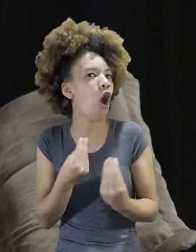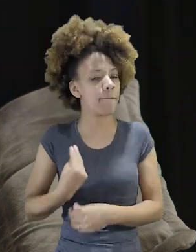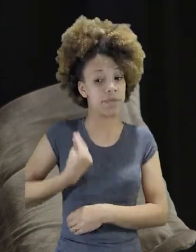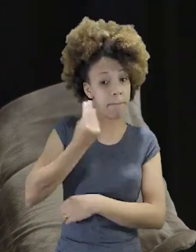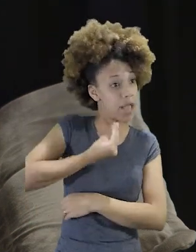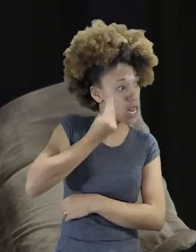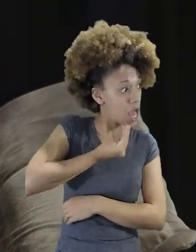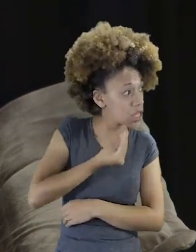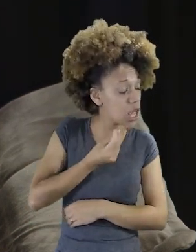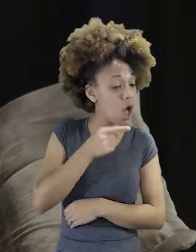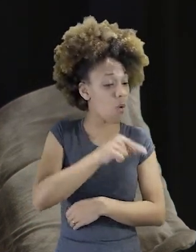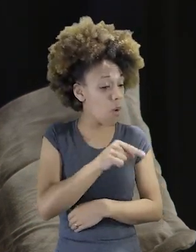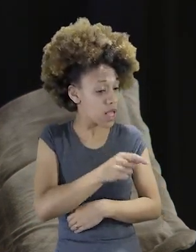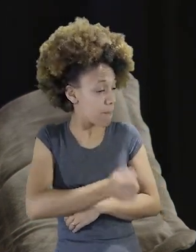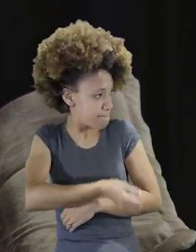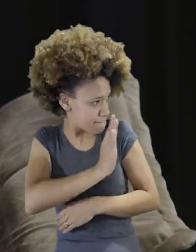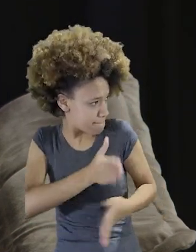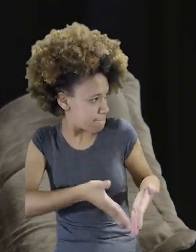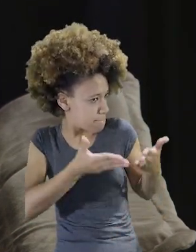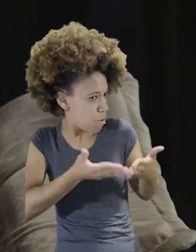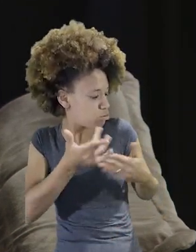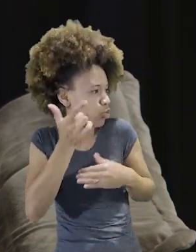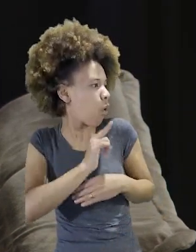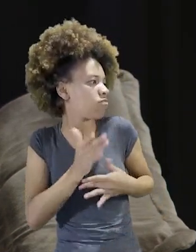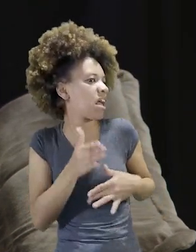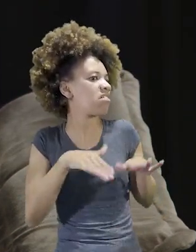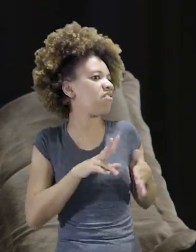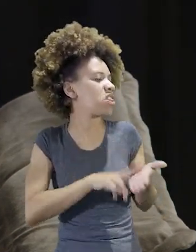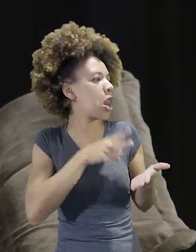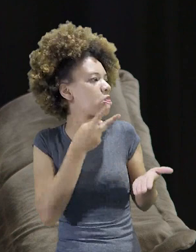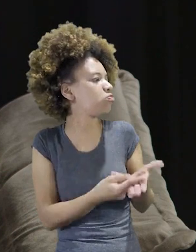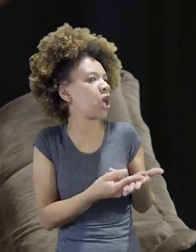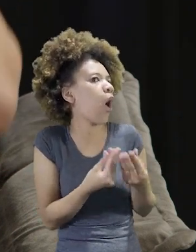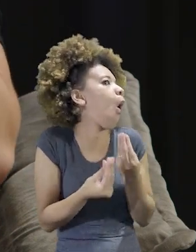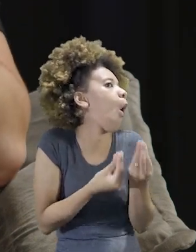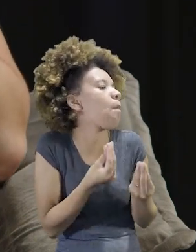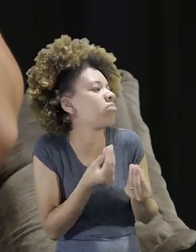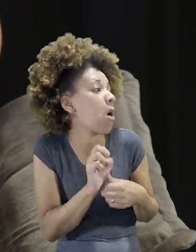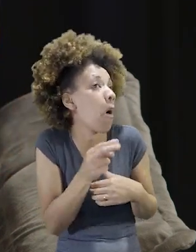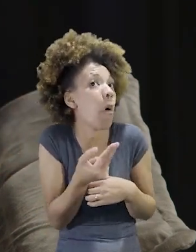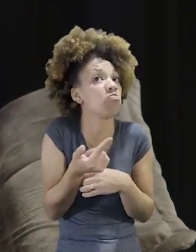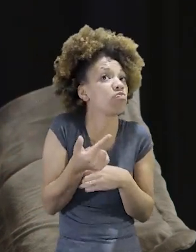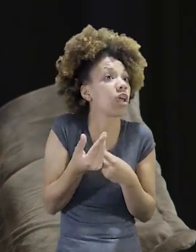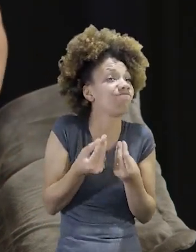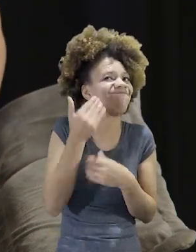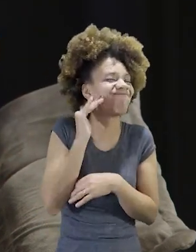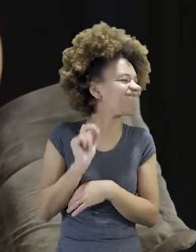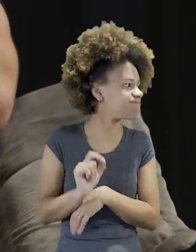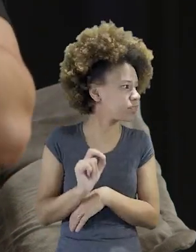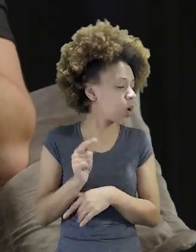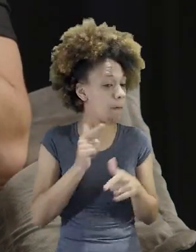não consegue talvez traduzir a letra ou então não entende que talvez o problema dele não tem nada a ver com essa tem